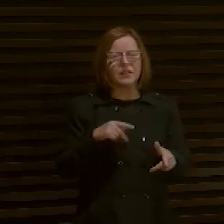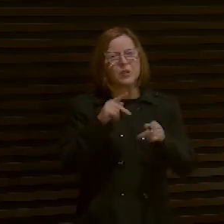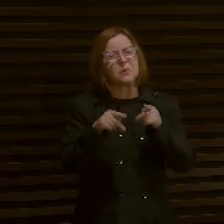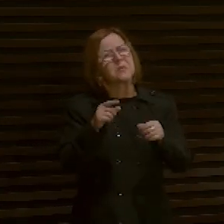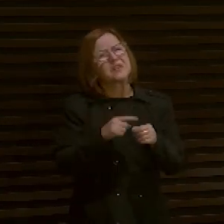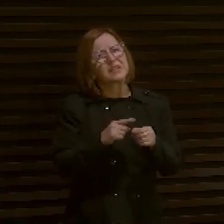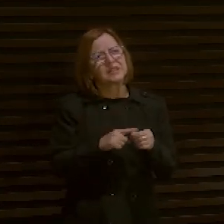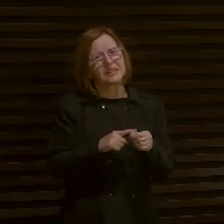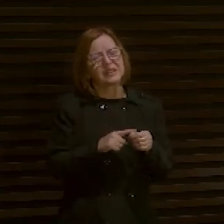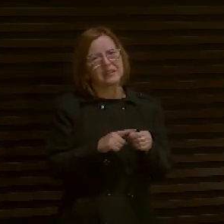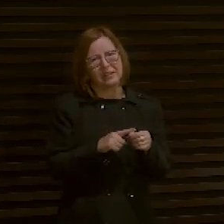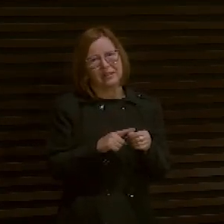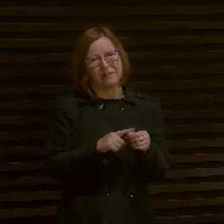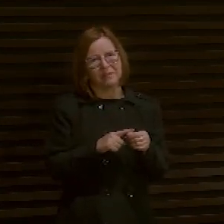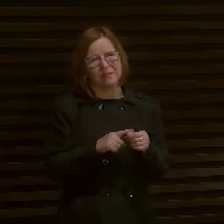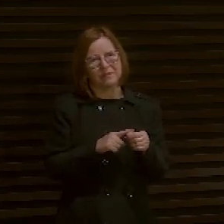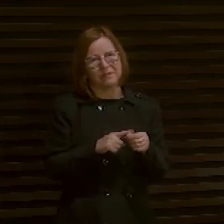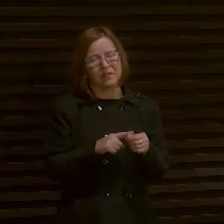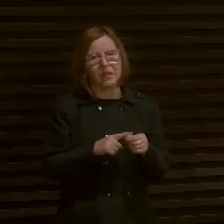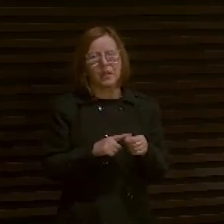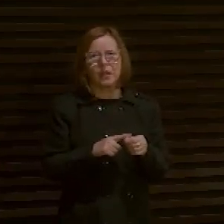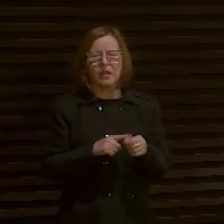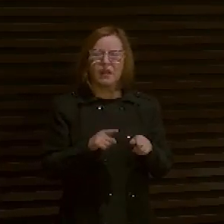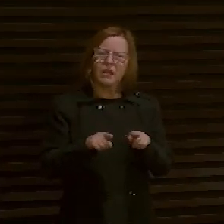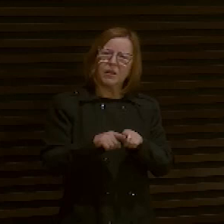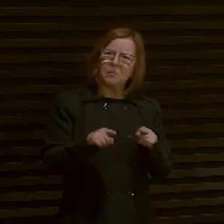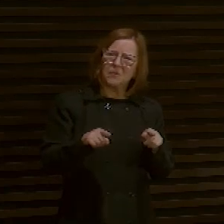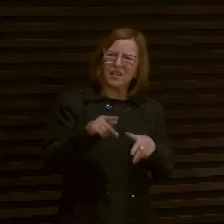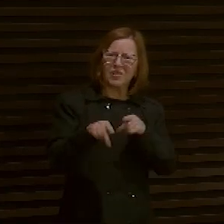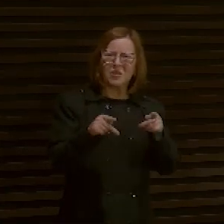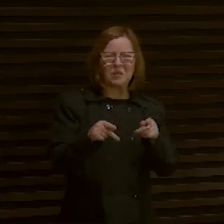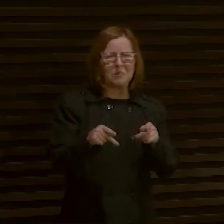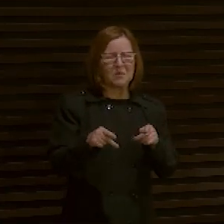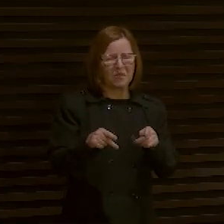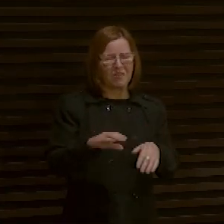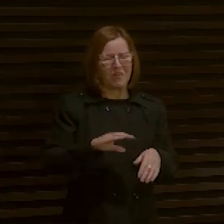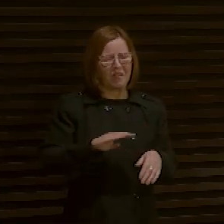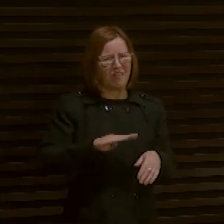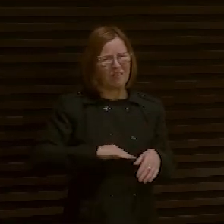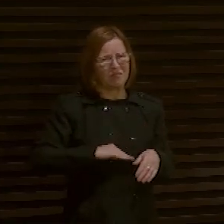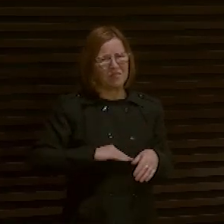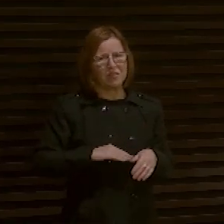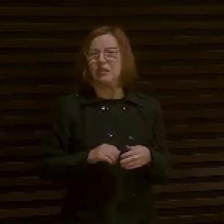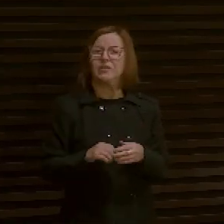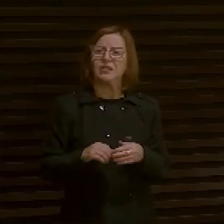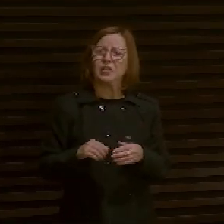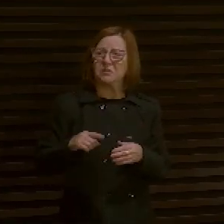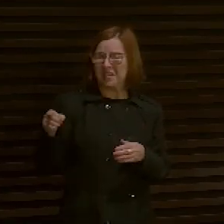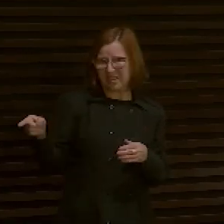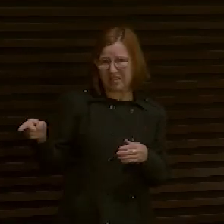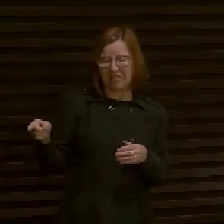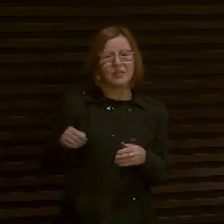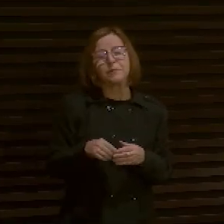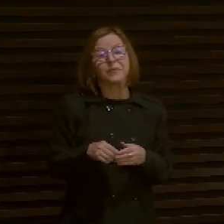Há gente que não vai compartilhar isso com eles. Então eles iam, comiam, bebiam, pegavam roupa, riqueza,